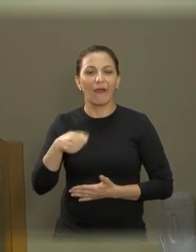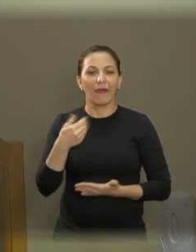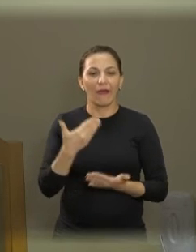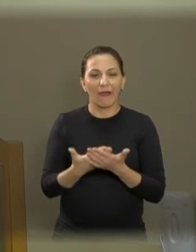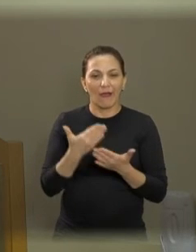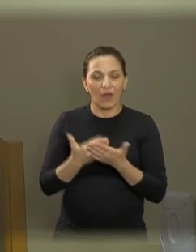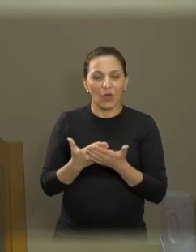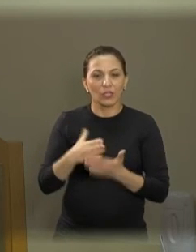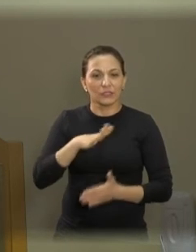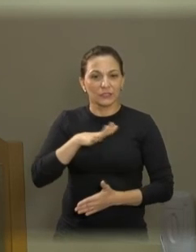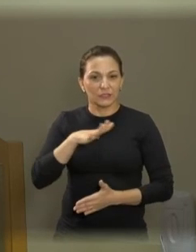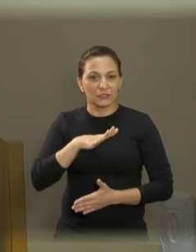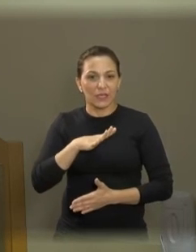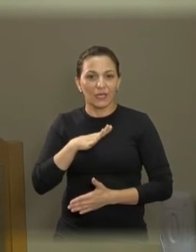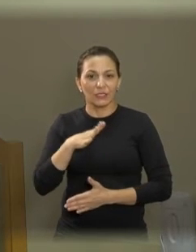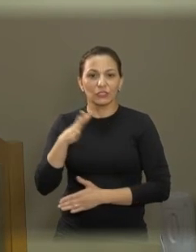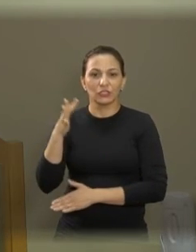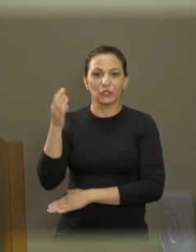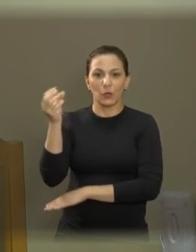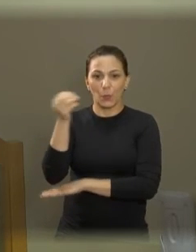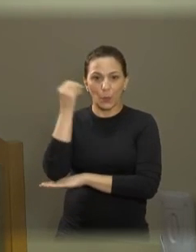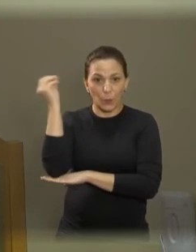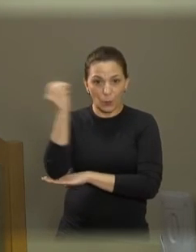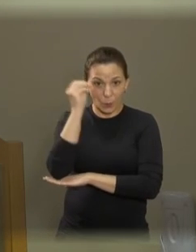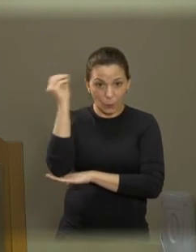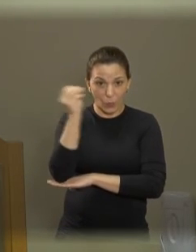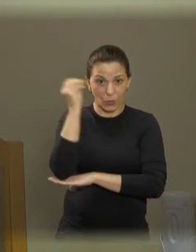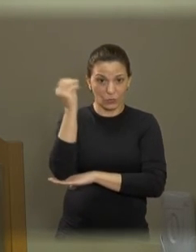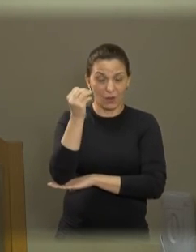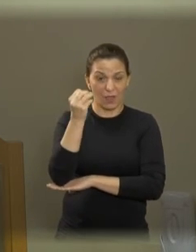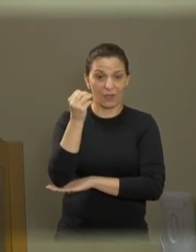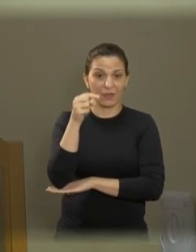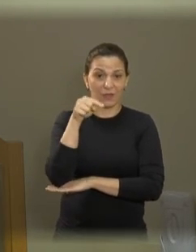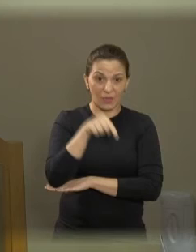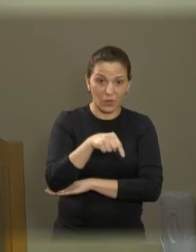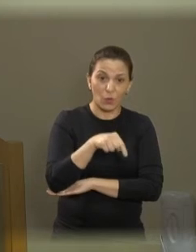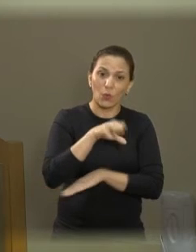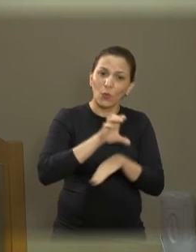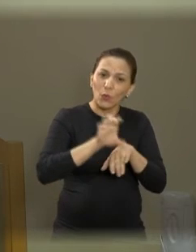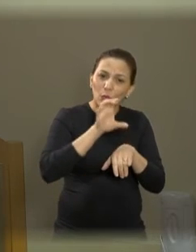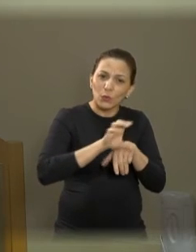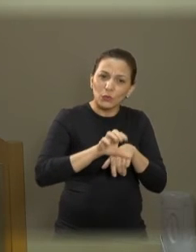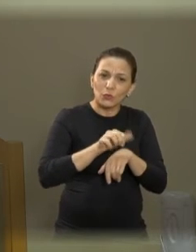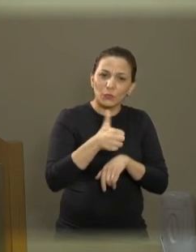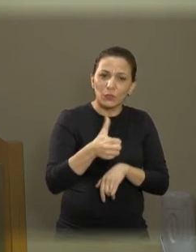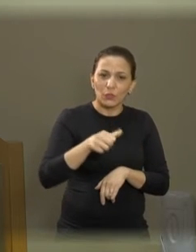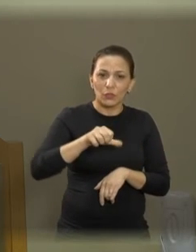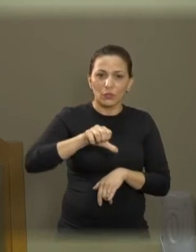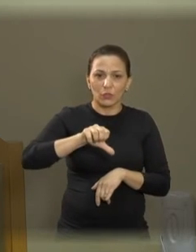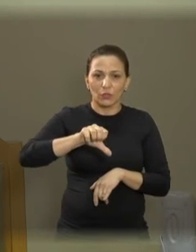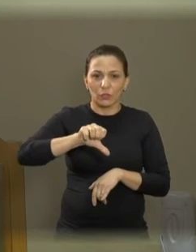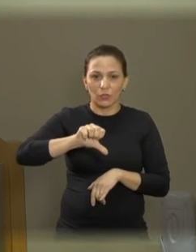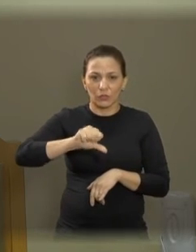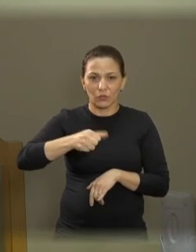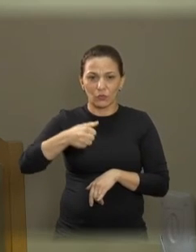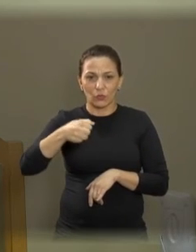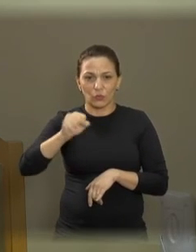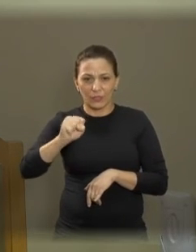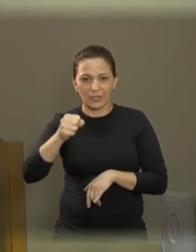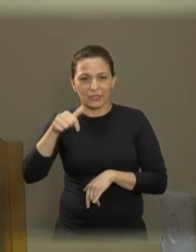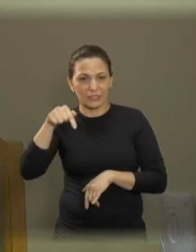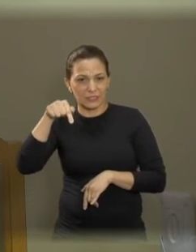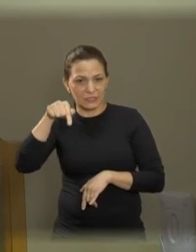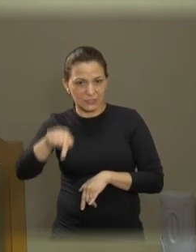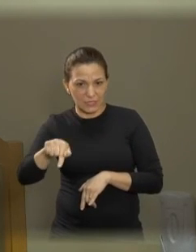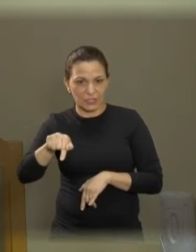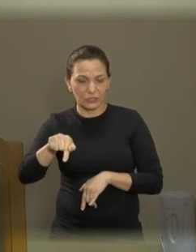de pós-graduação? E que eu fui fazer o curso em 87 de